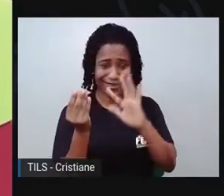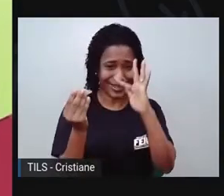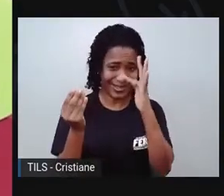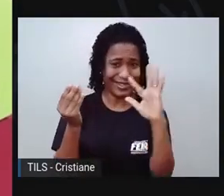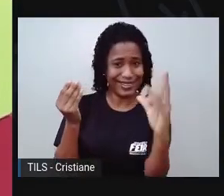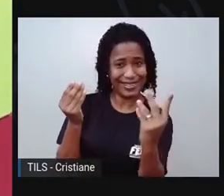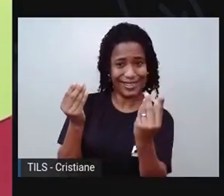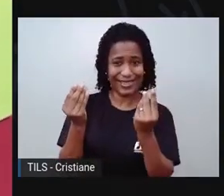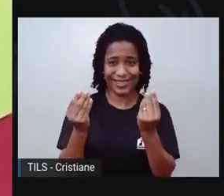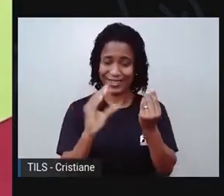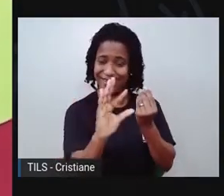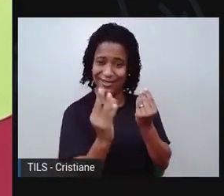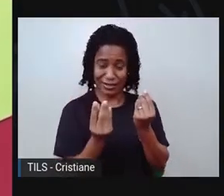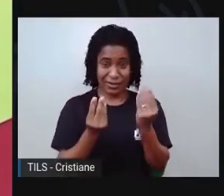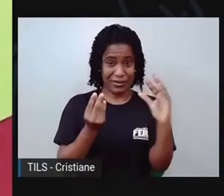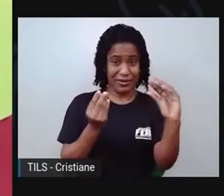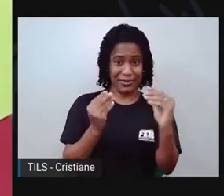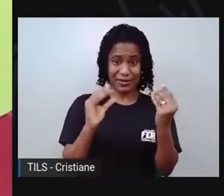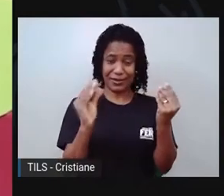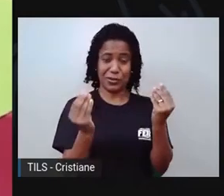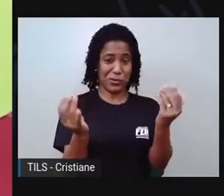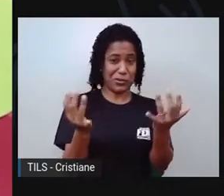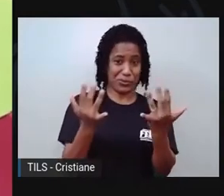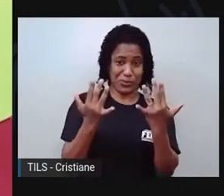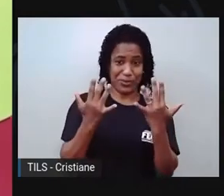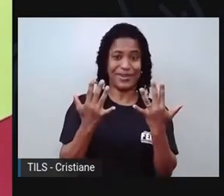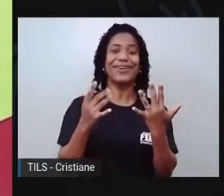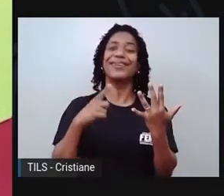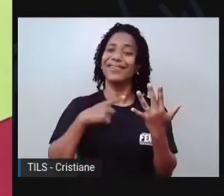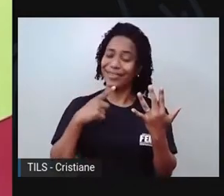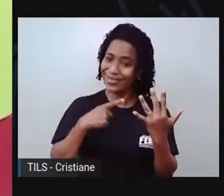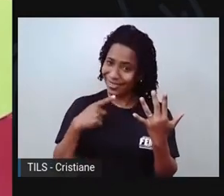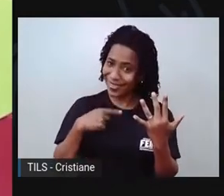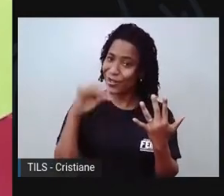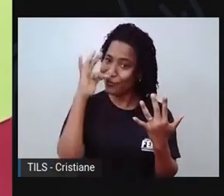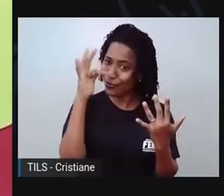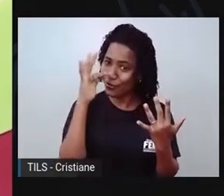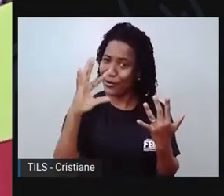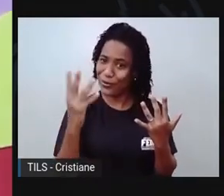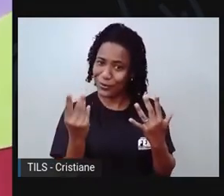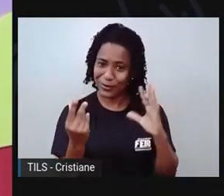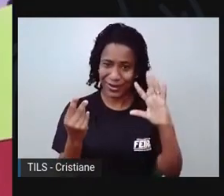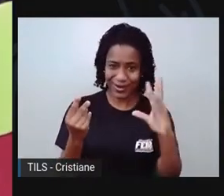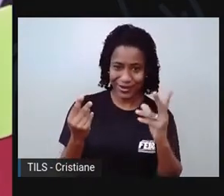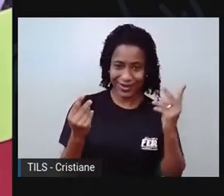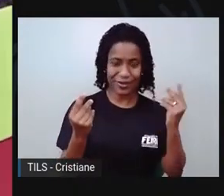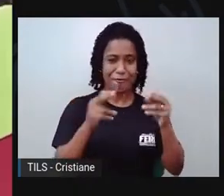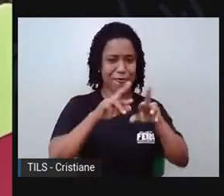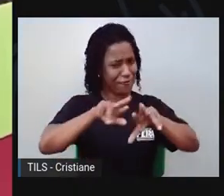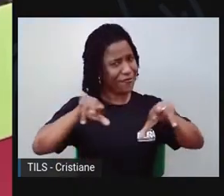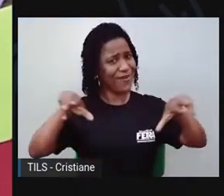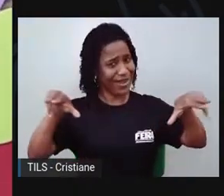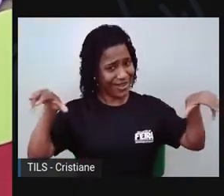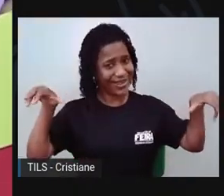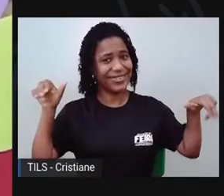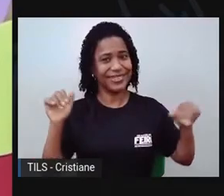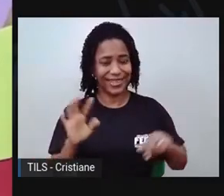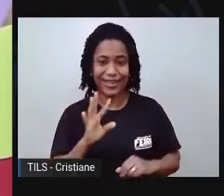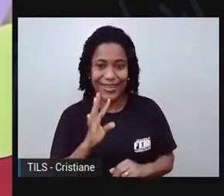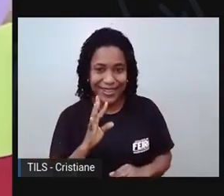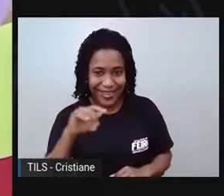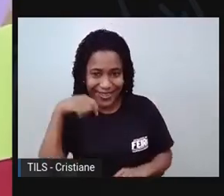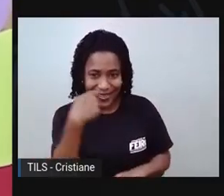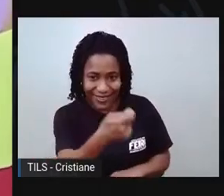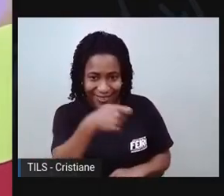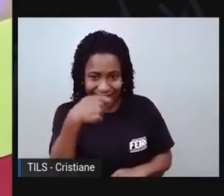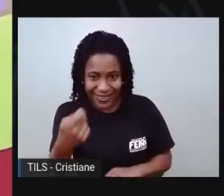E flores que são diferentes, que têm nomes diferentes. Você quer conhecê-las? Quero sim. Ah, então